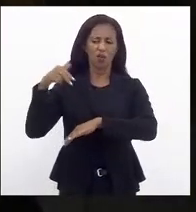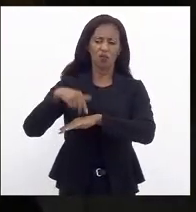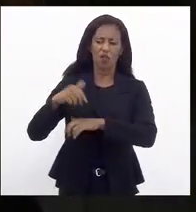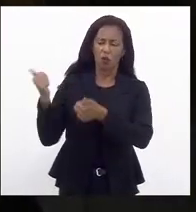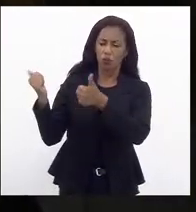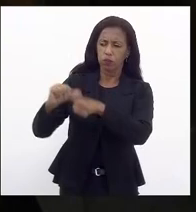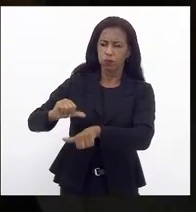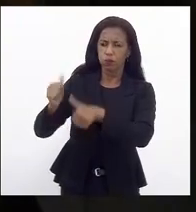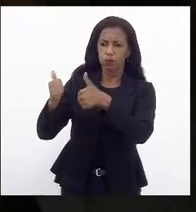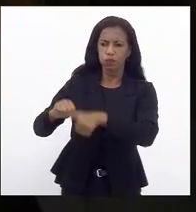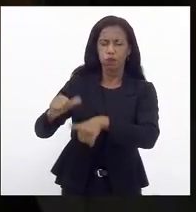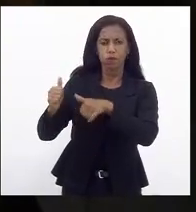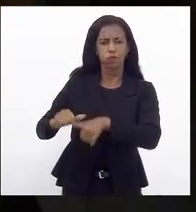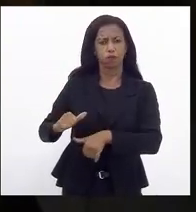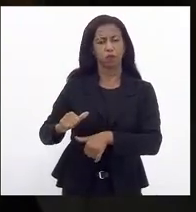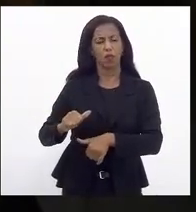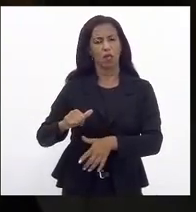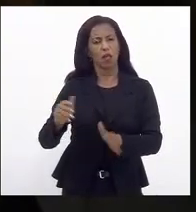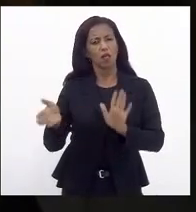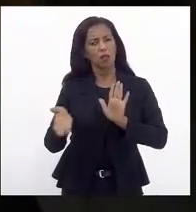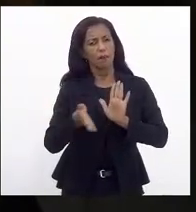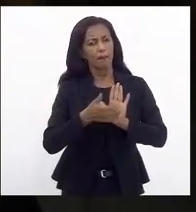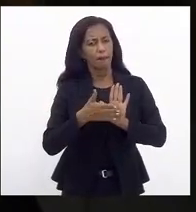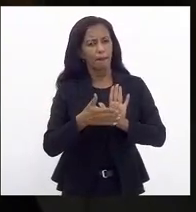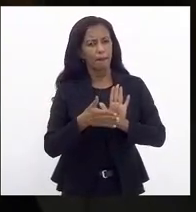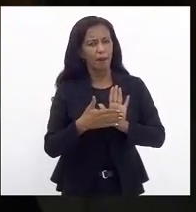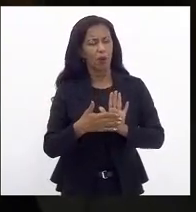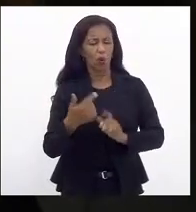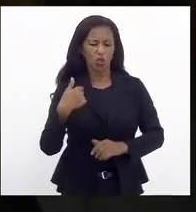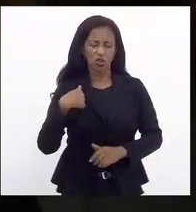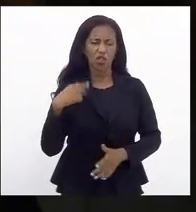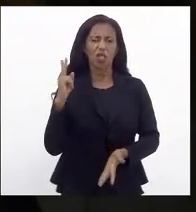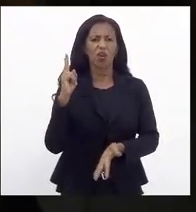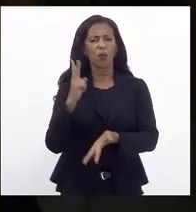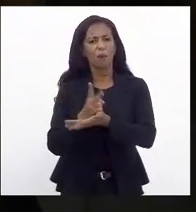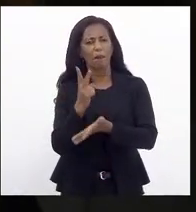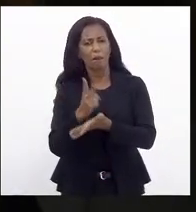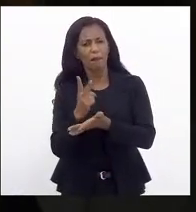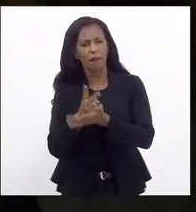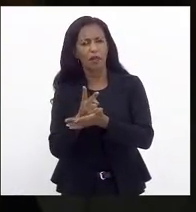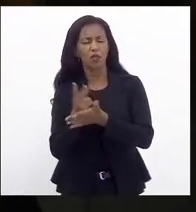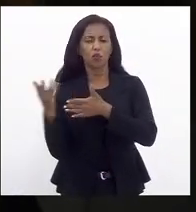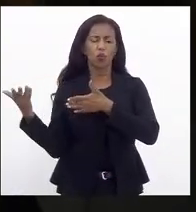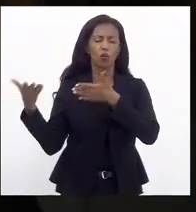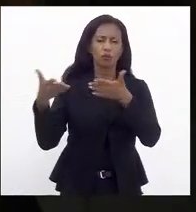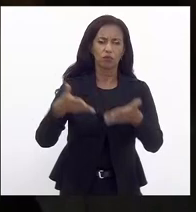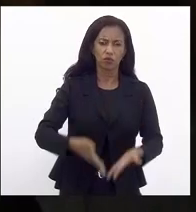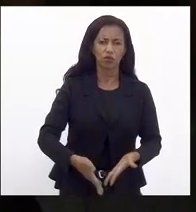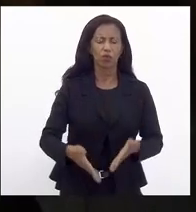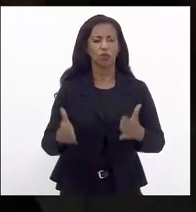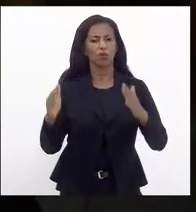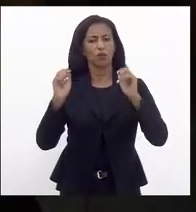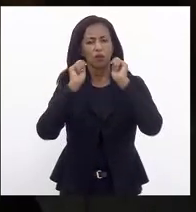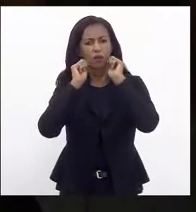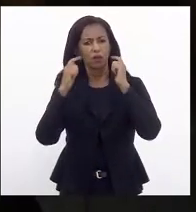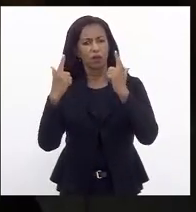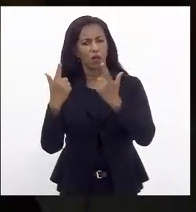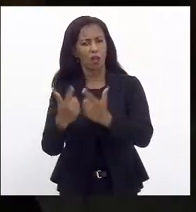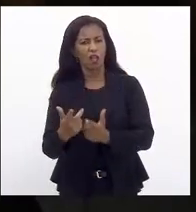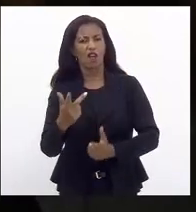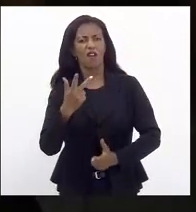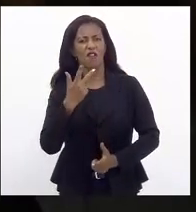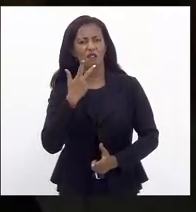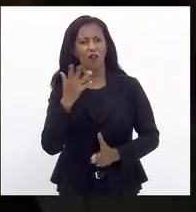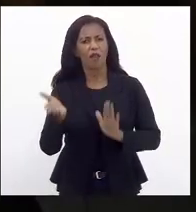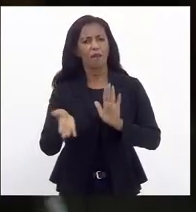analisando este pacote que eu mesmo como chegou aqui na casa e Tito lei